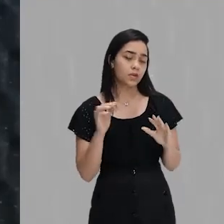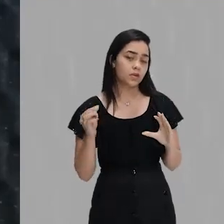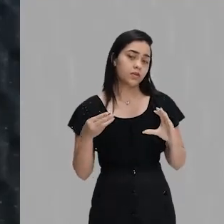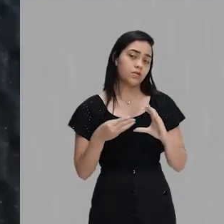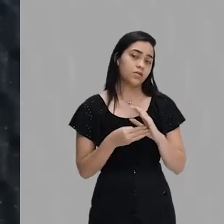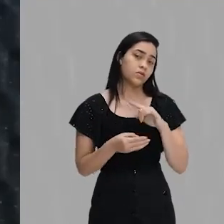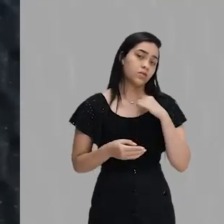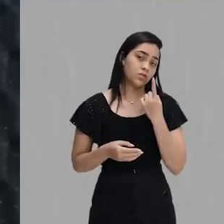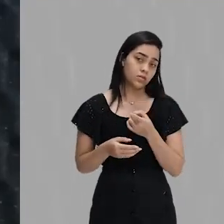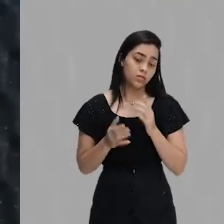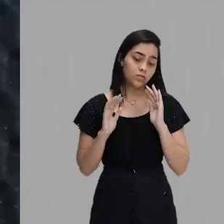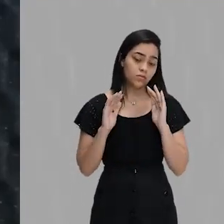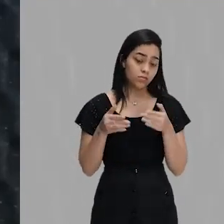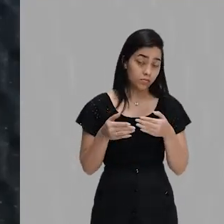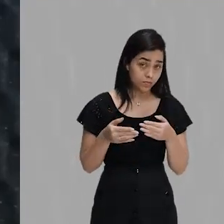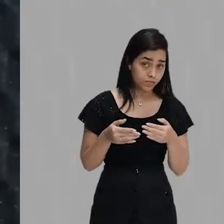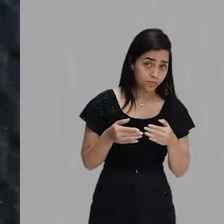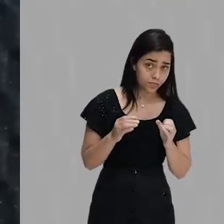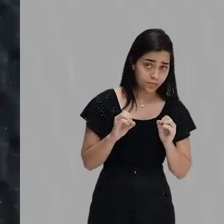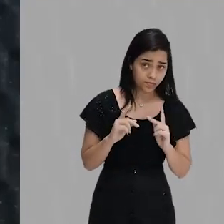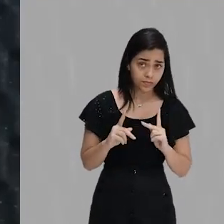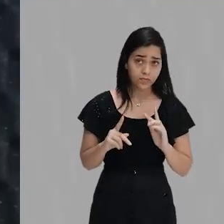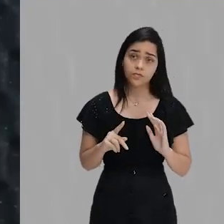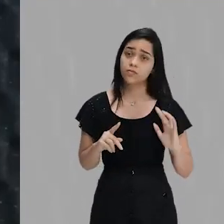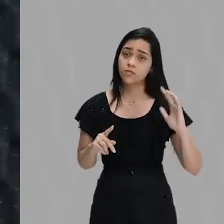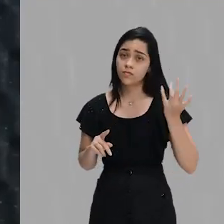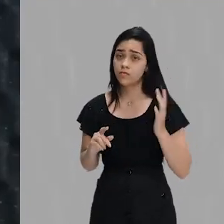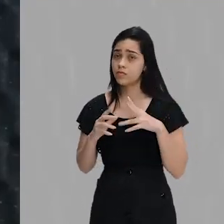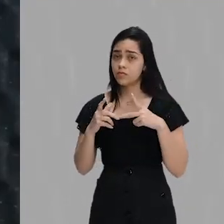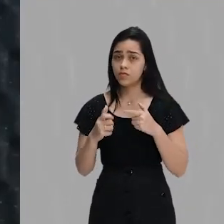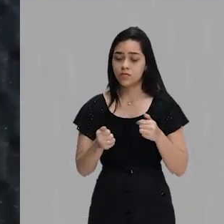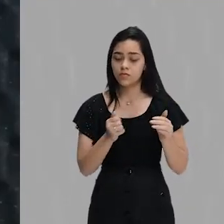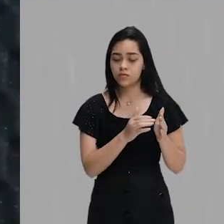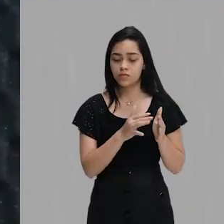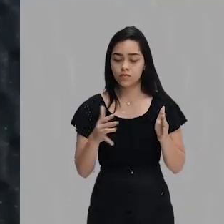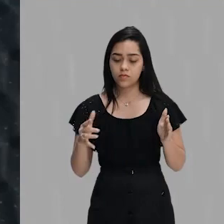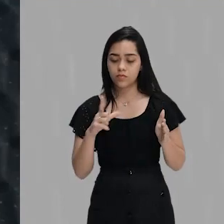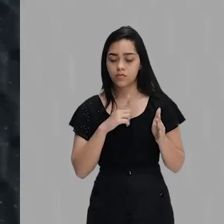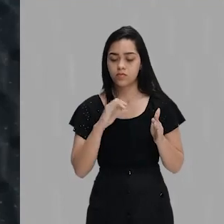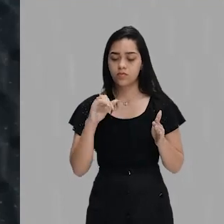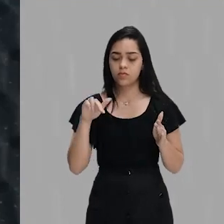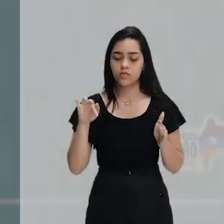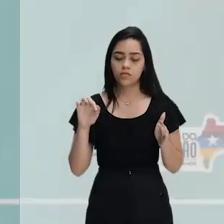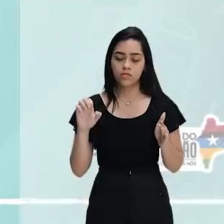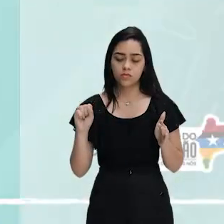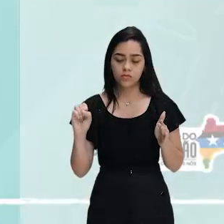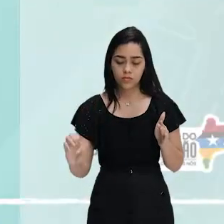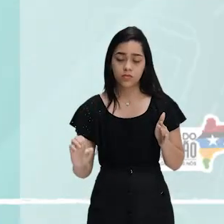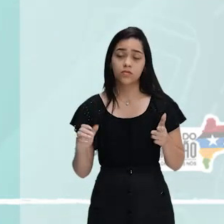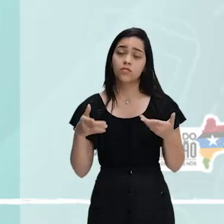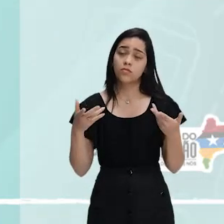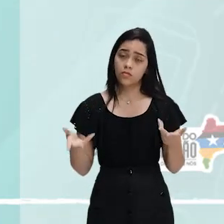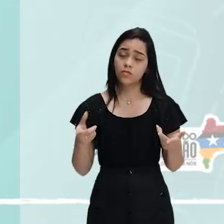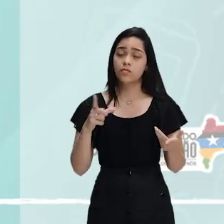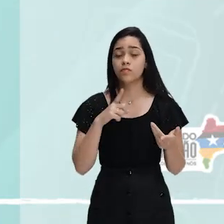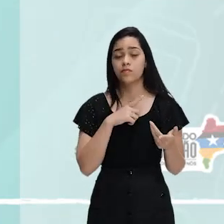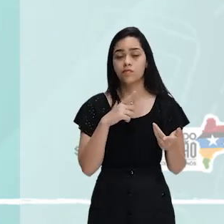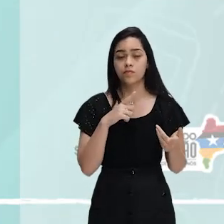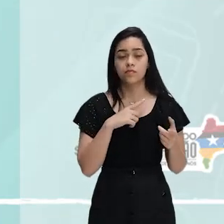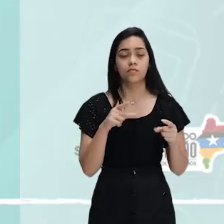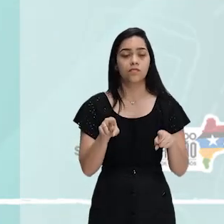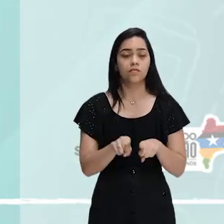estar se referindo. Então, isso é o que ocorre durante a intéfase. E aí nós temos na intéfase